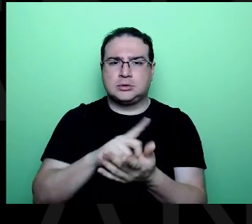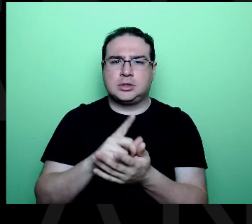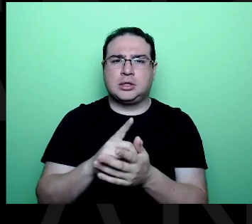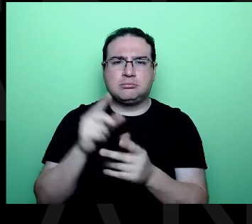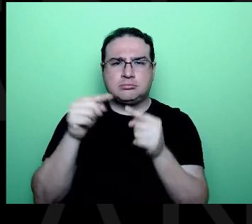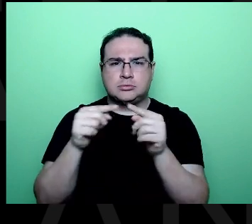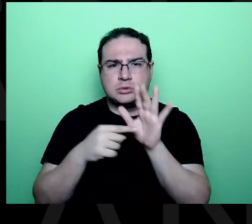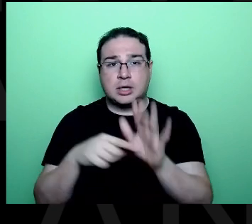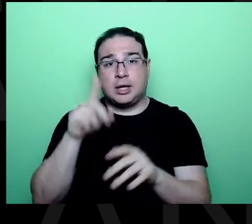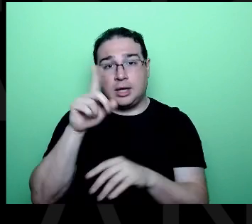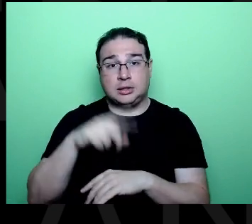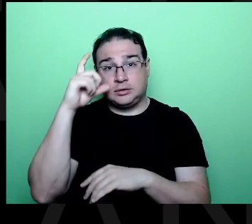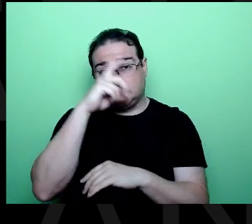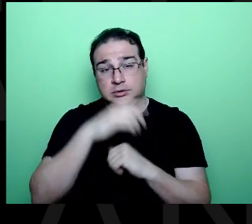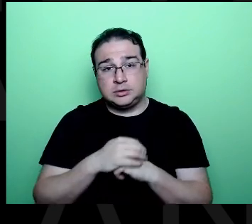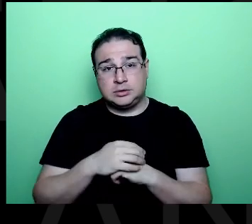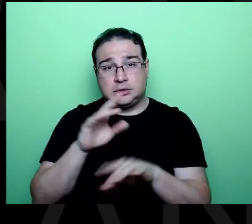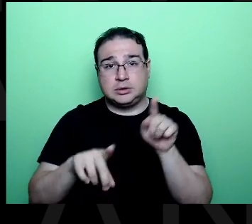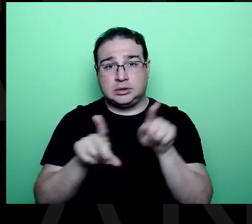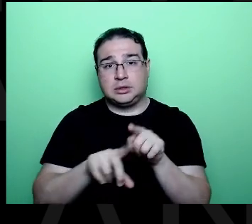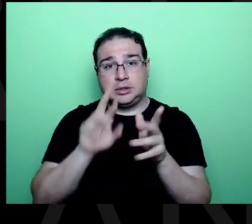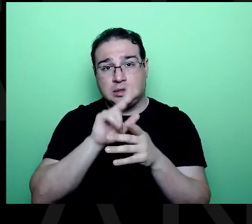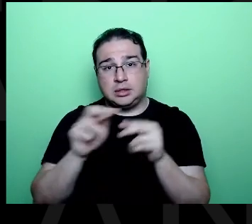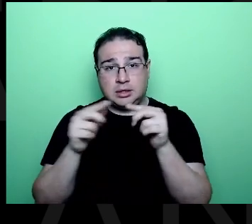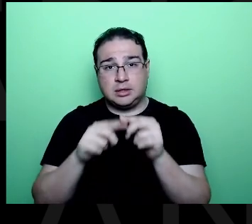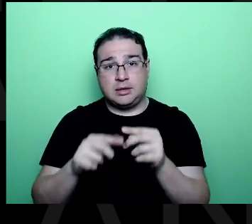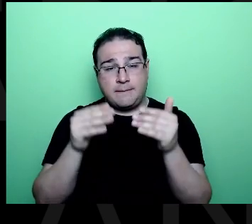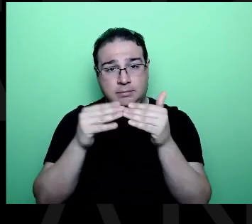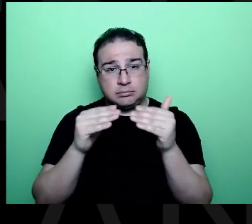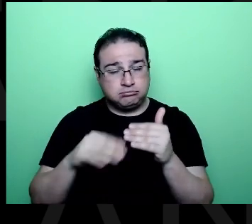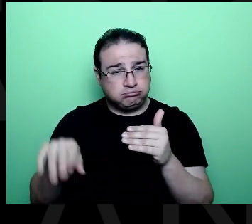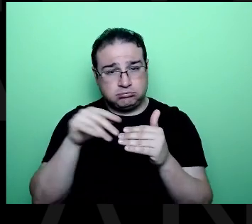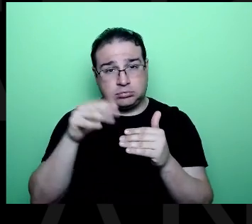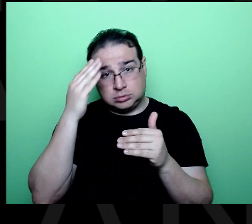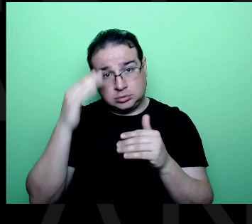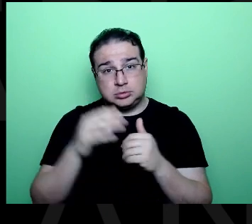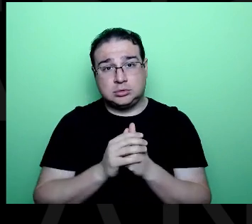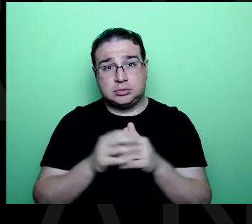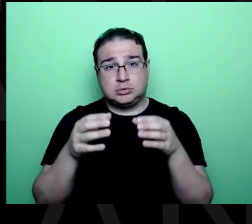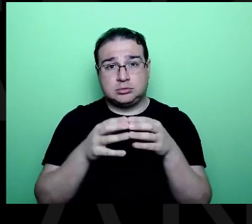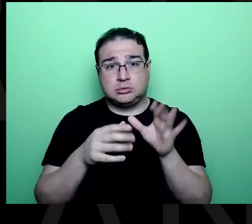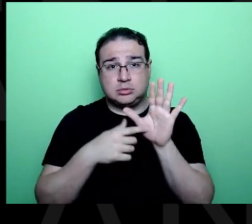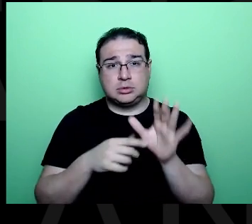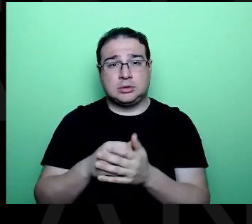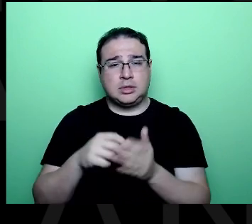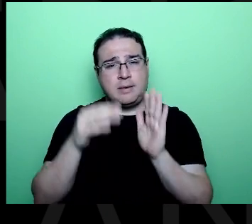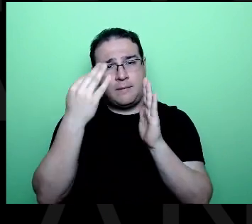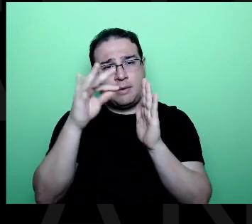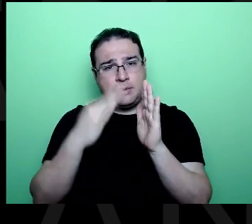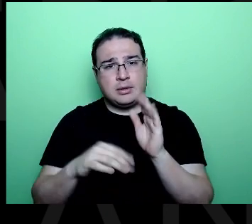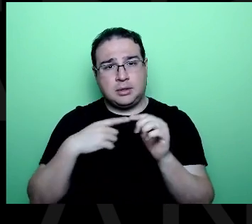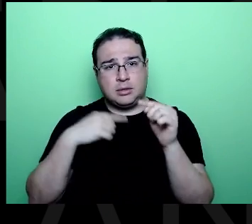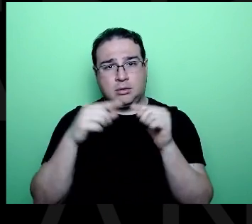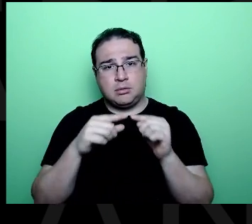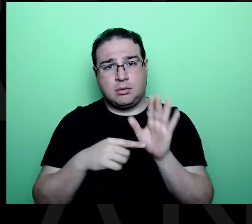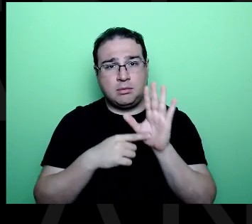é difícil... As dificuldades são inúmeras, como a gente já enumerou aqui, mas tem um prazer